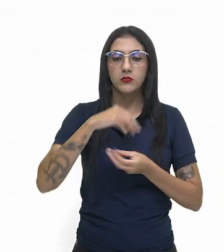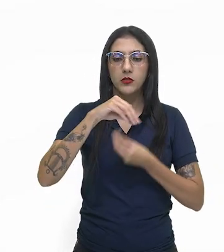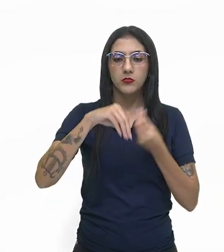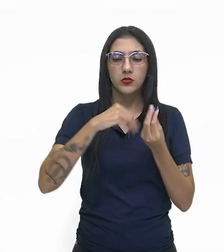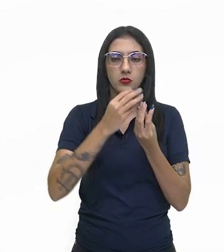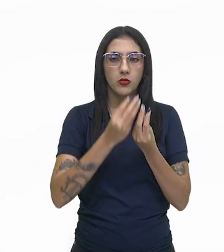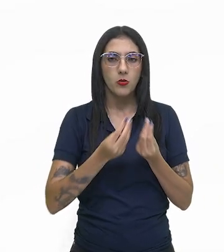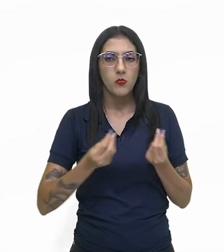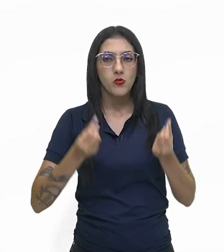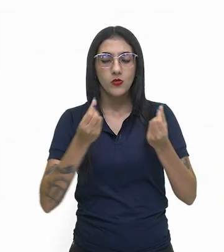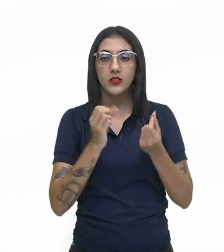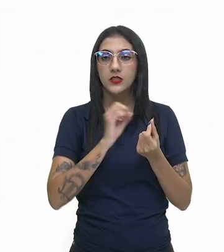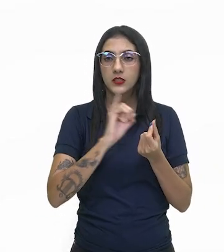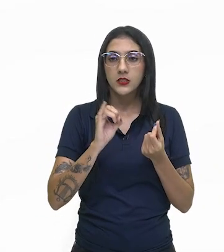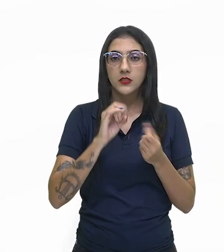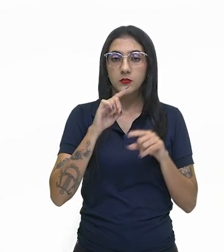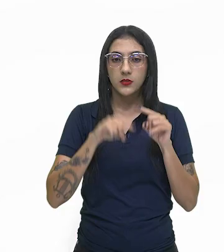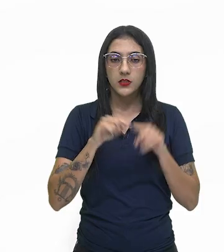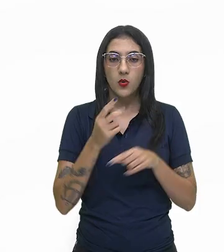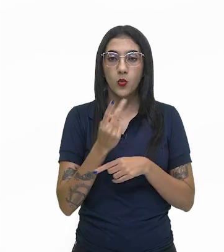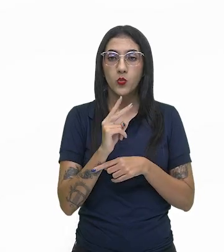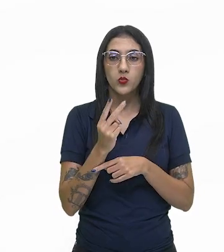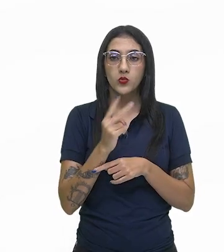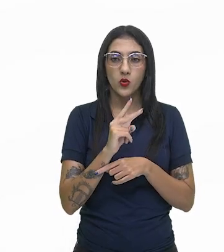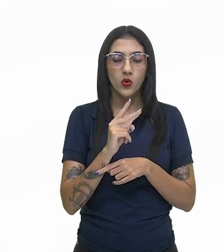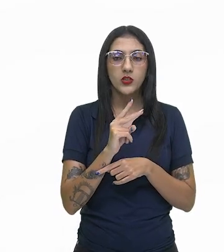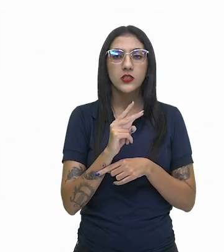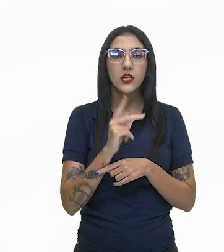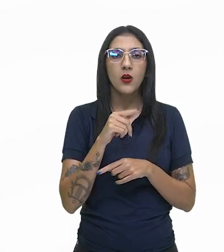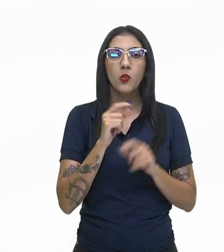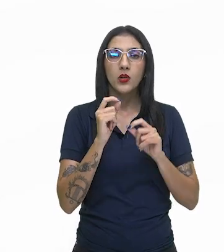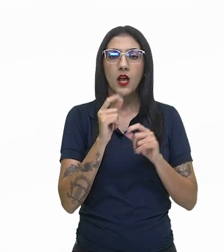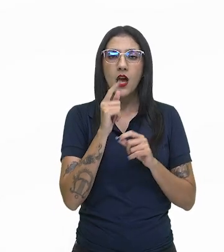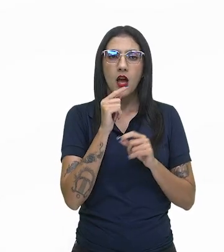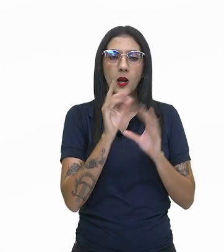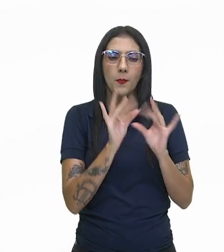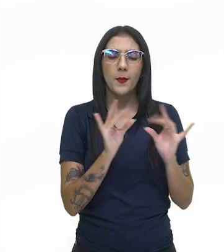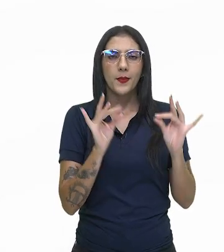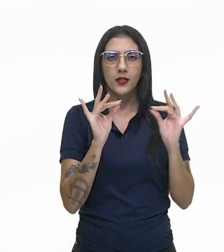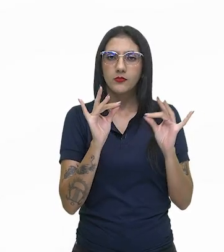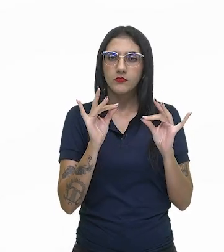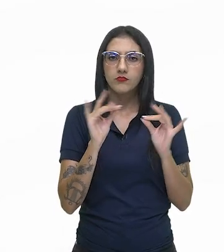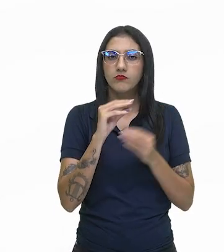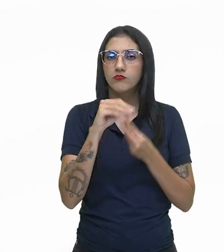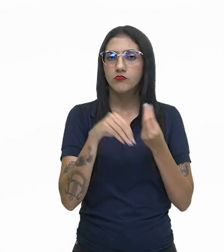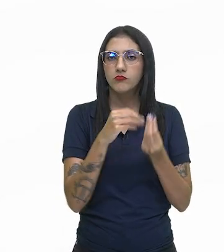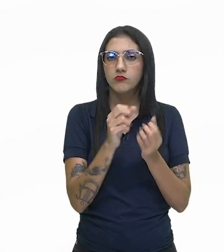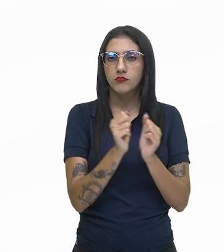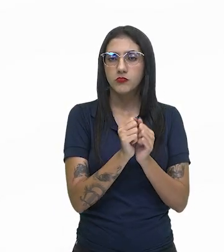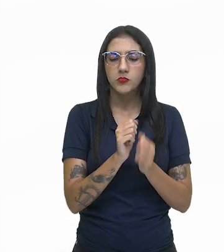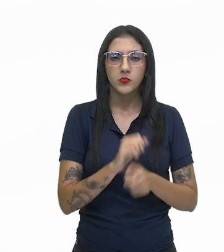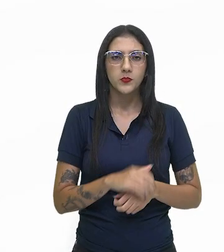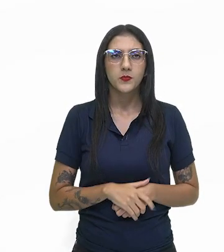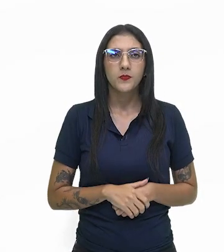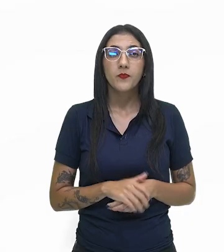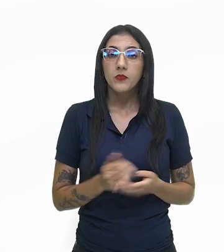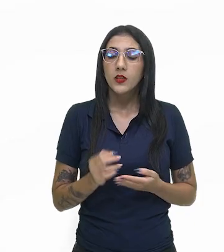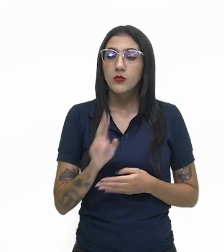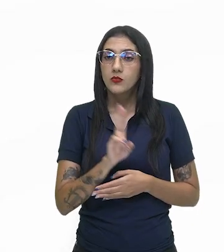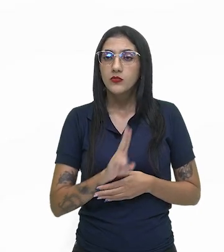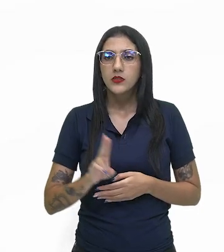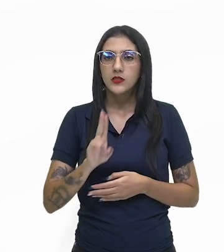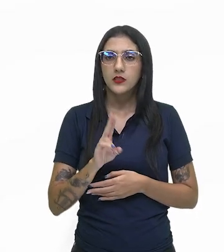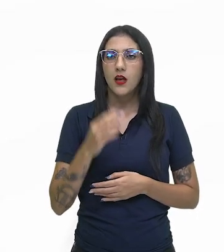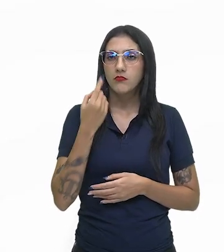os dois são líquidos, quando os dois componentes são líquidos. E a destilação